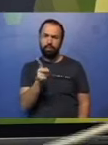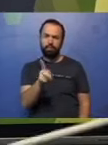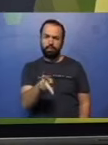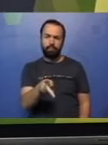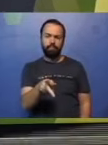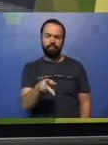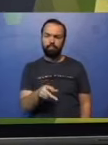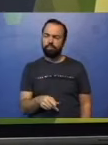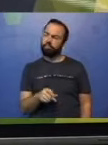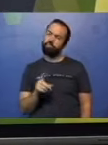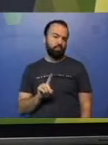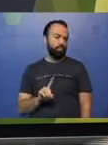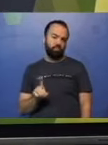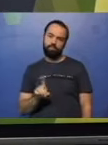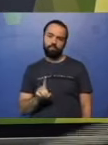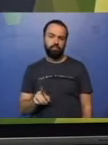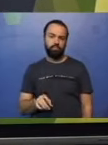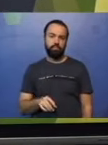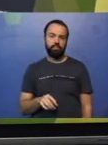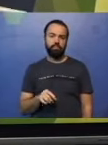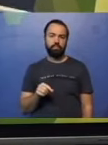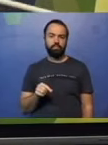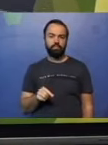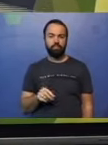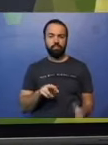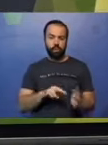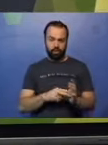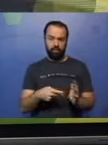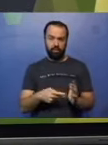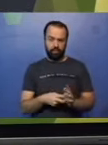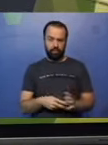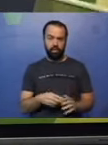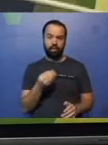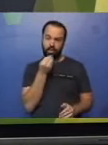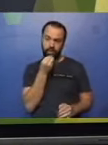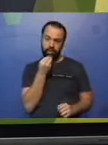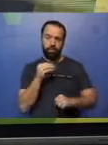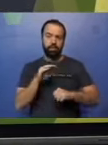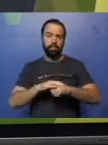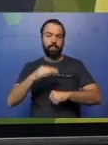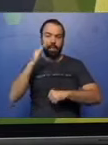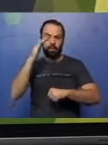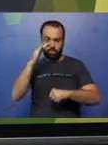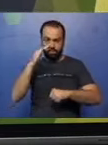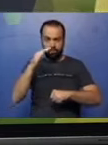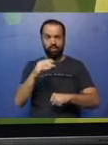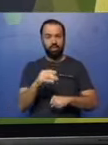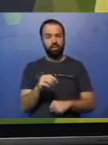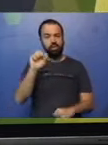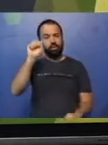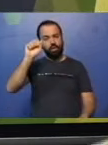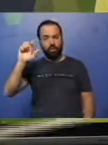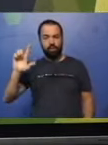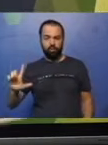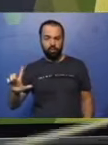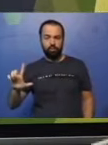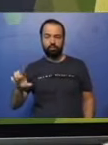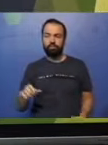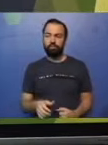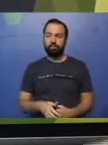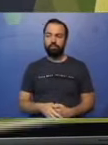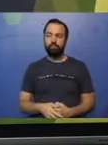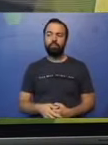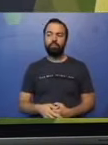Não. Isso significa que tem mais chances de parar no azul.